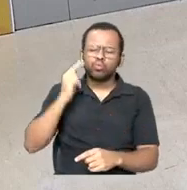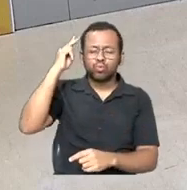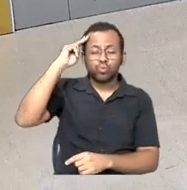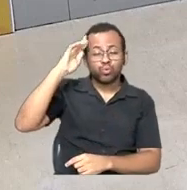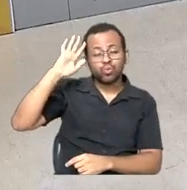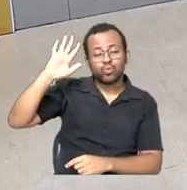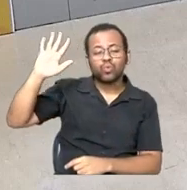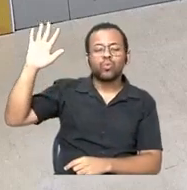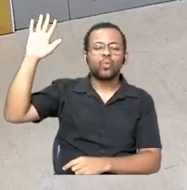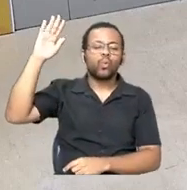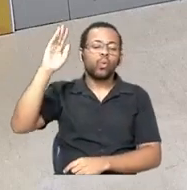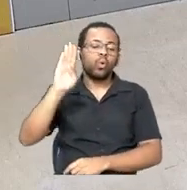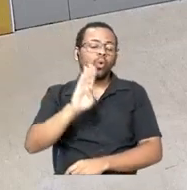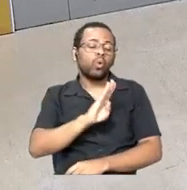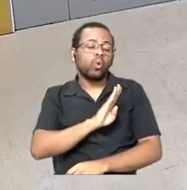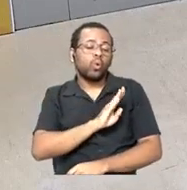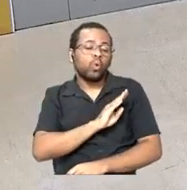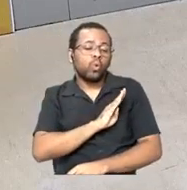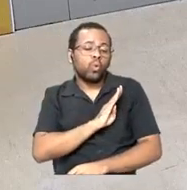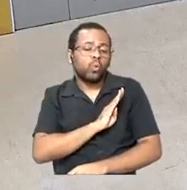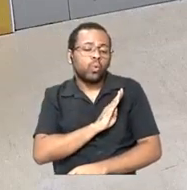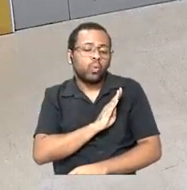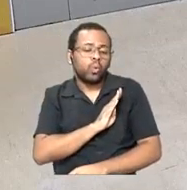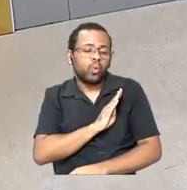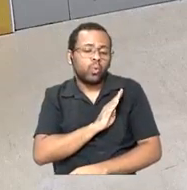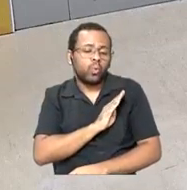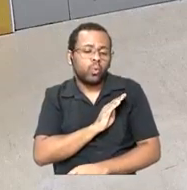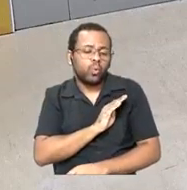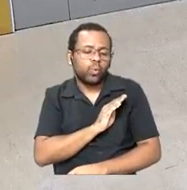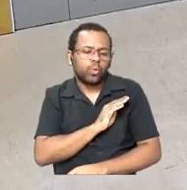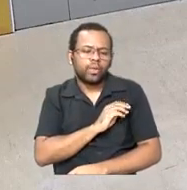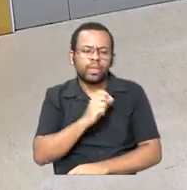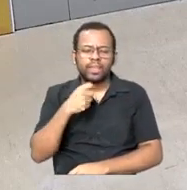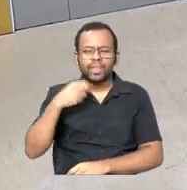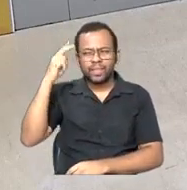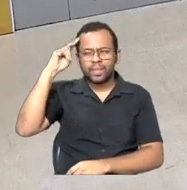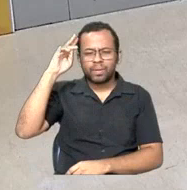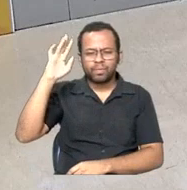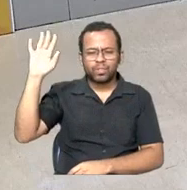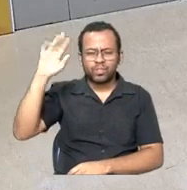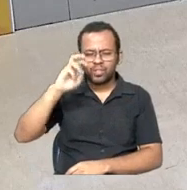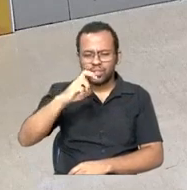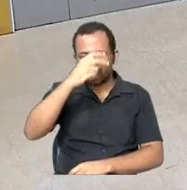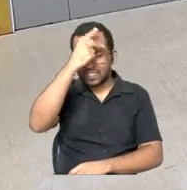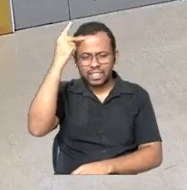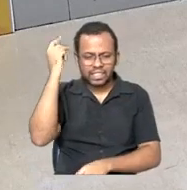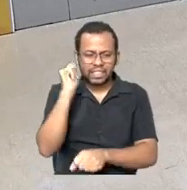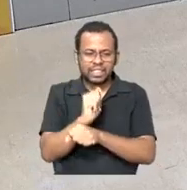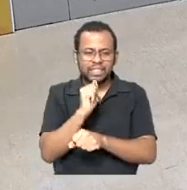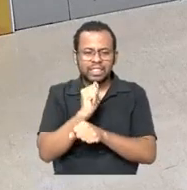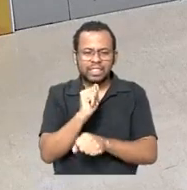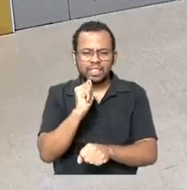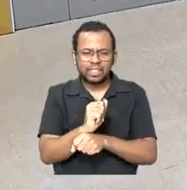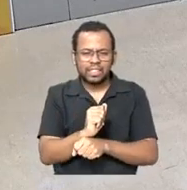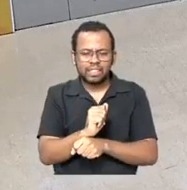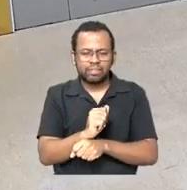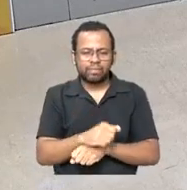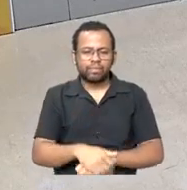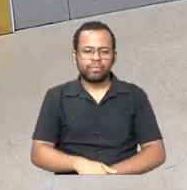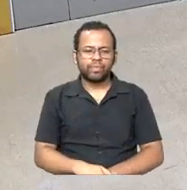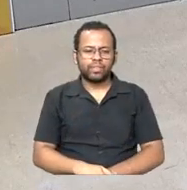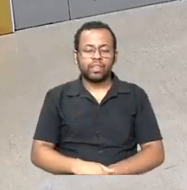gente o coração mil imagina esses cinco que estão por uma por uma